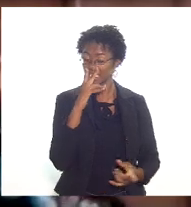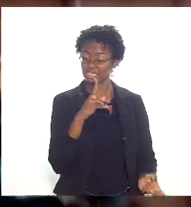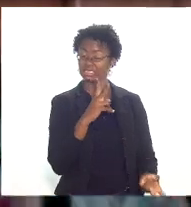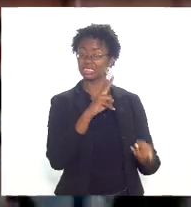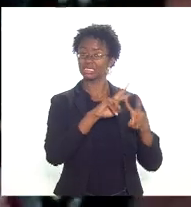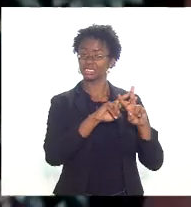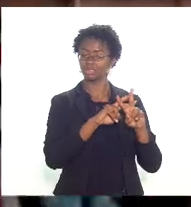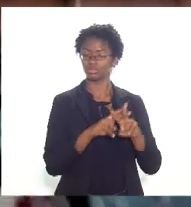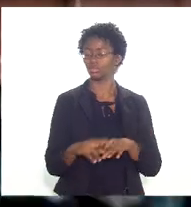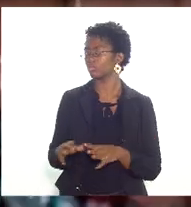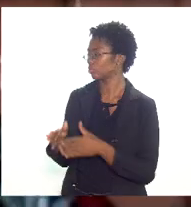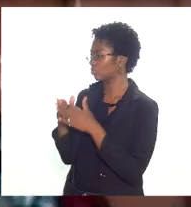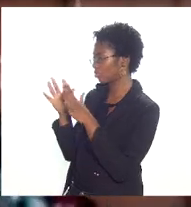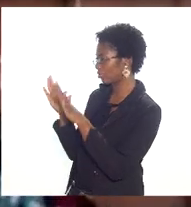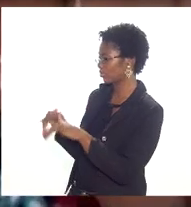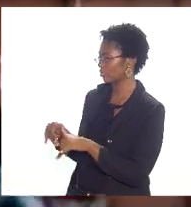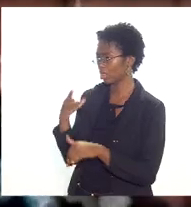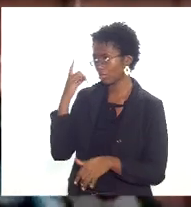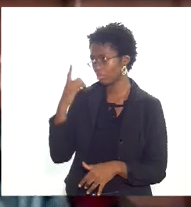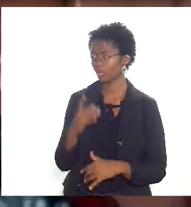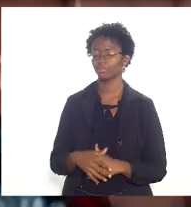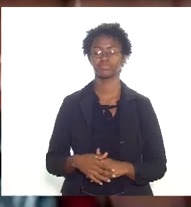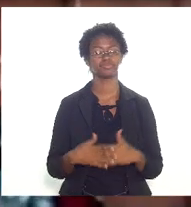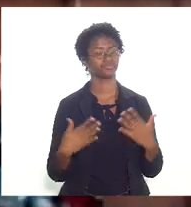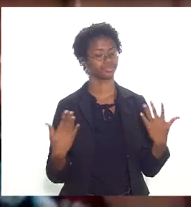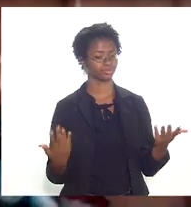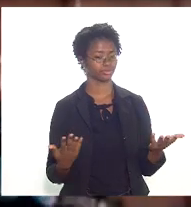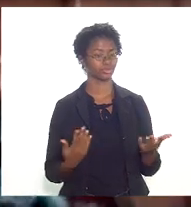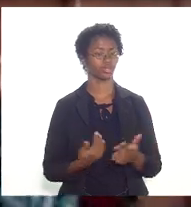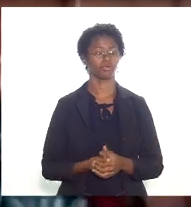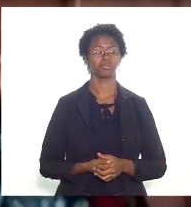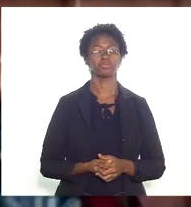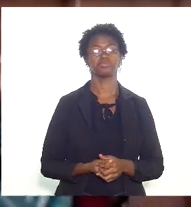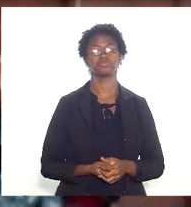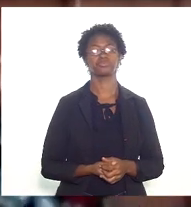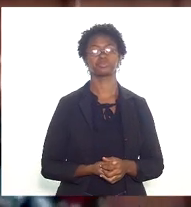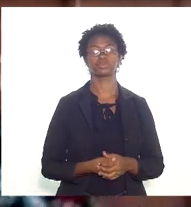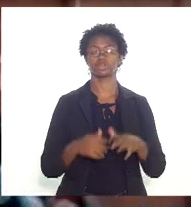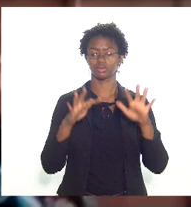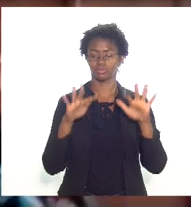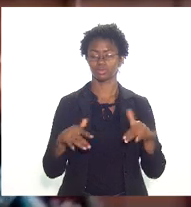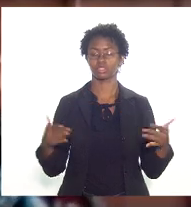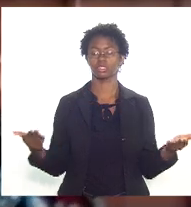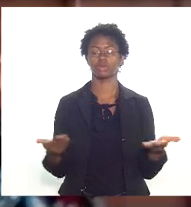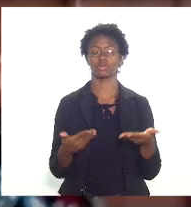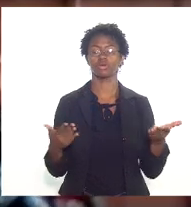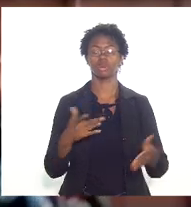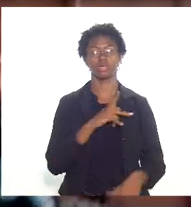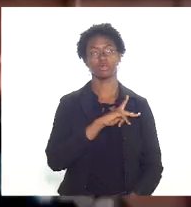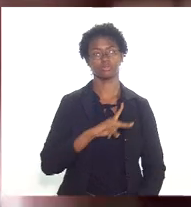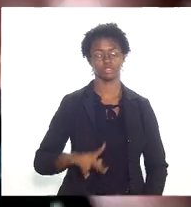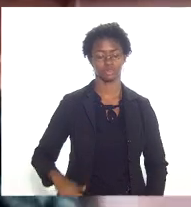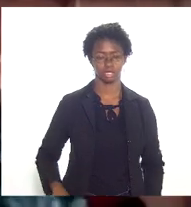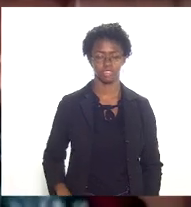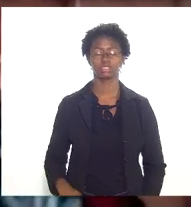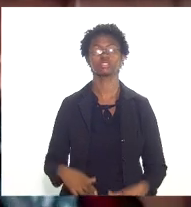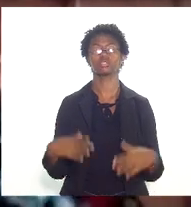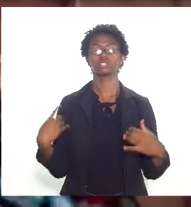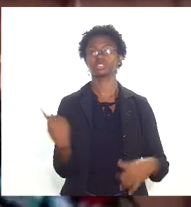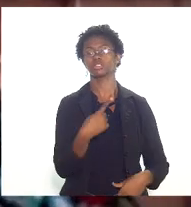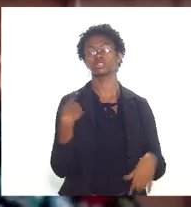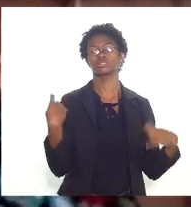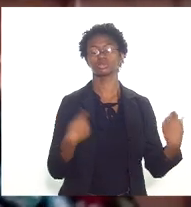para casa veja o que acontece na na Amazônia então para concluir Presidente gente